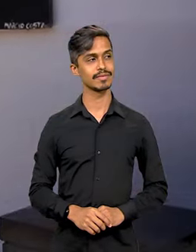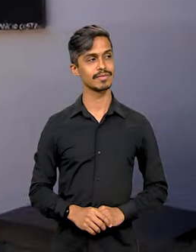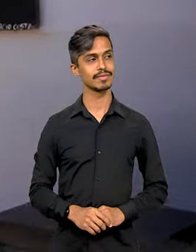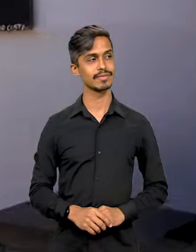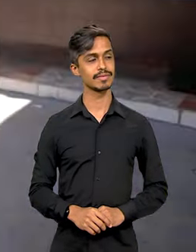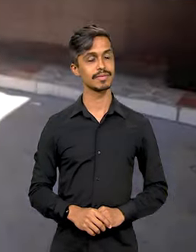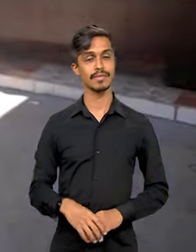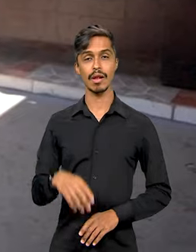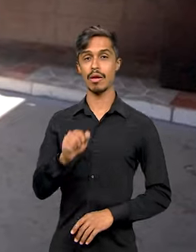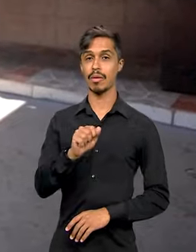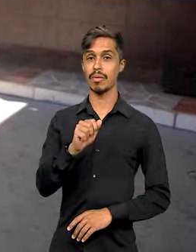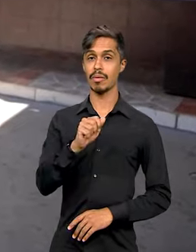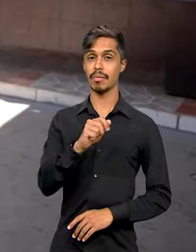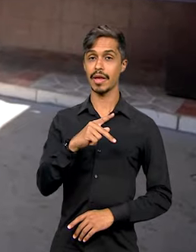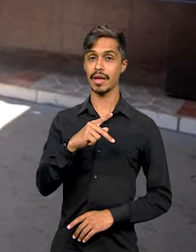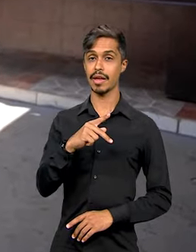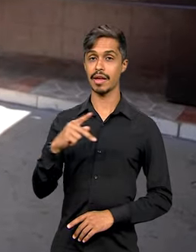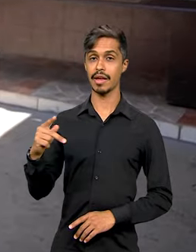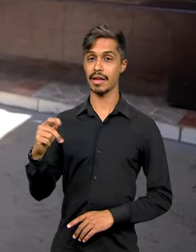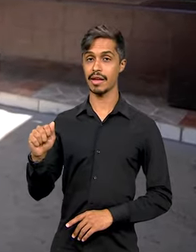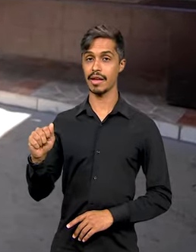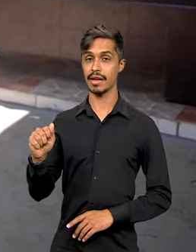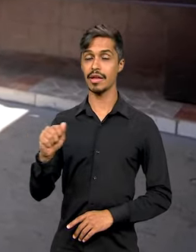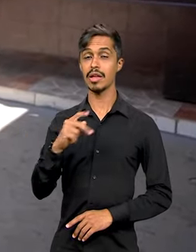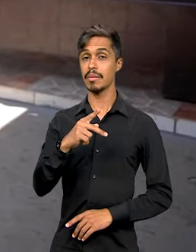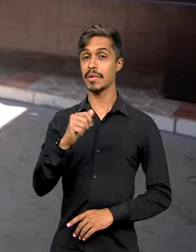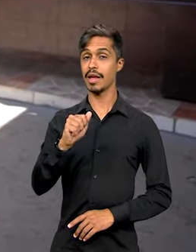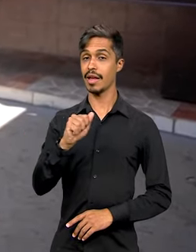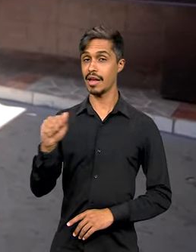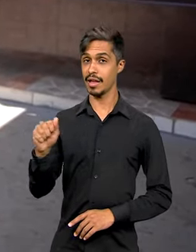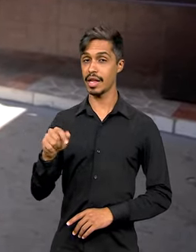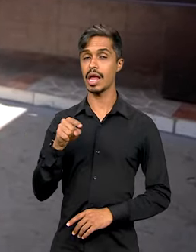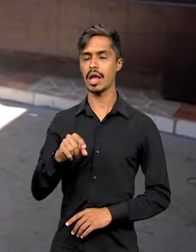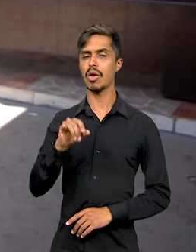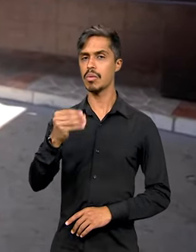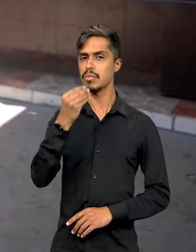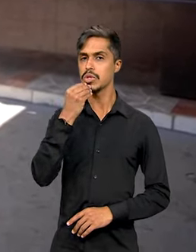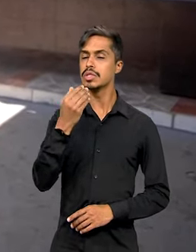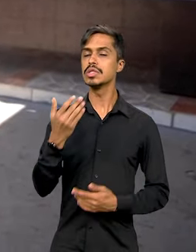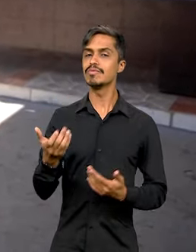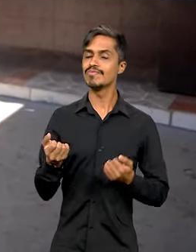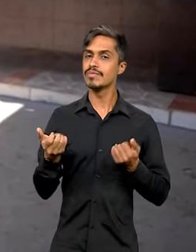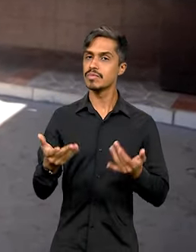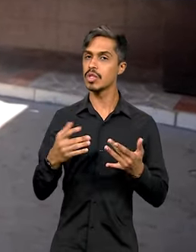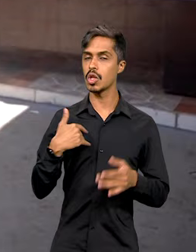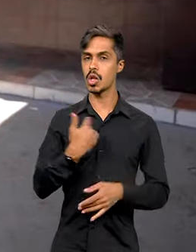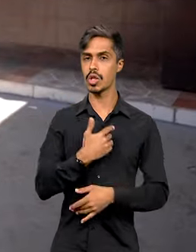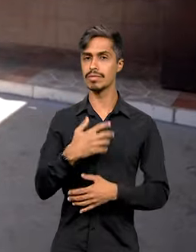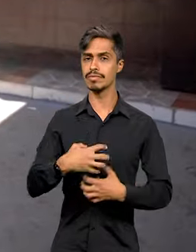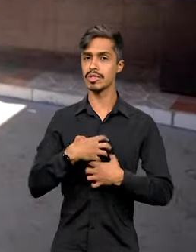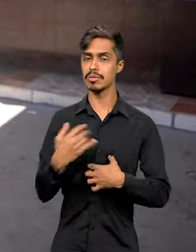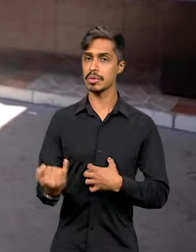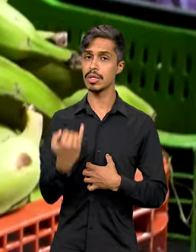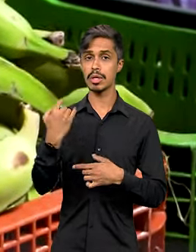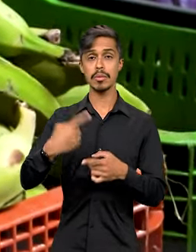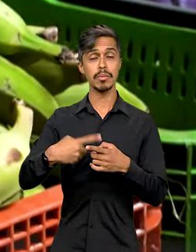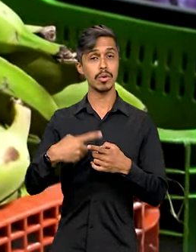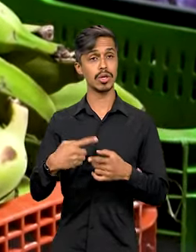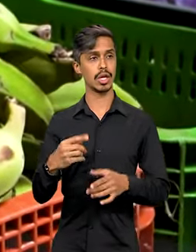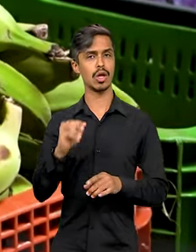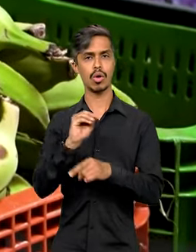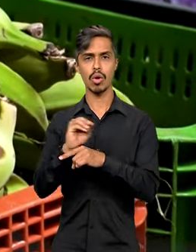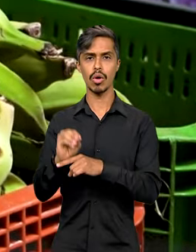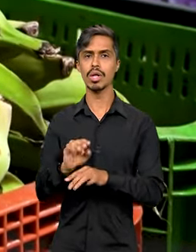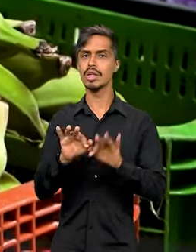pa o pa tem sido uma uma oportunidade pra gente muito importante no